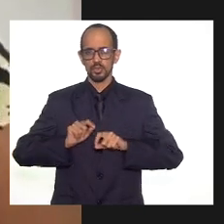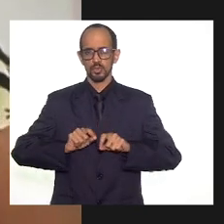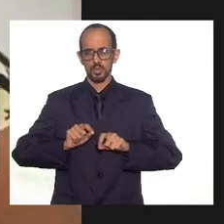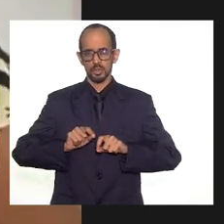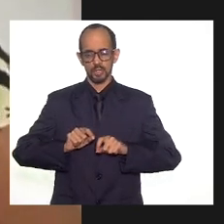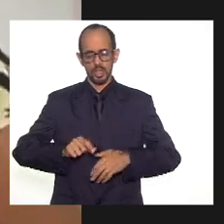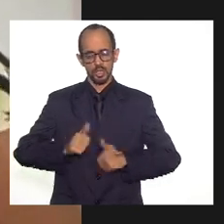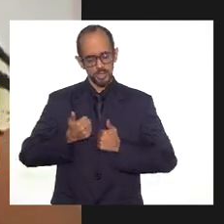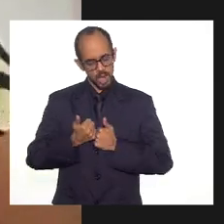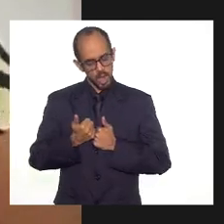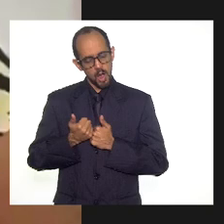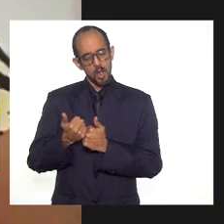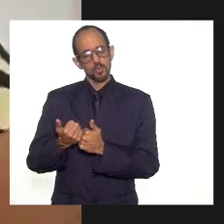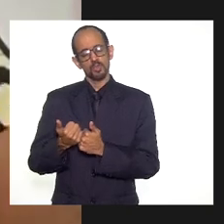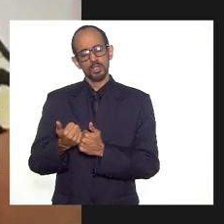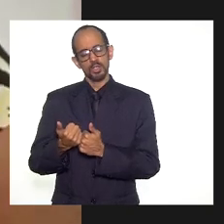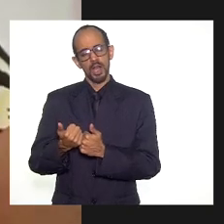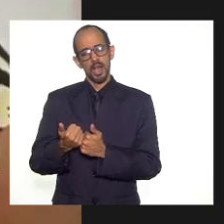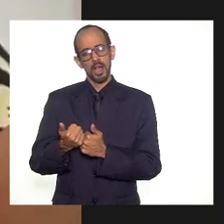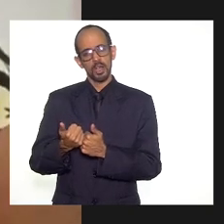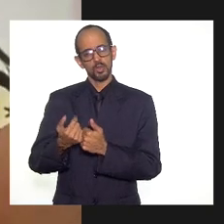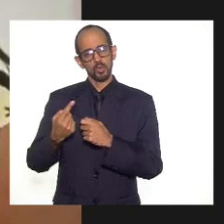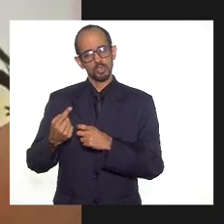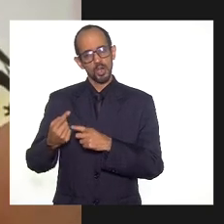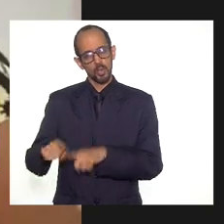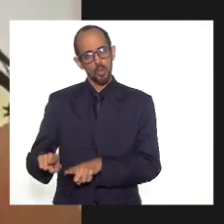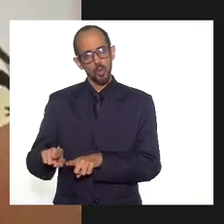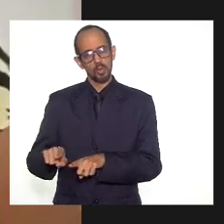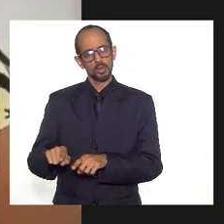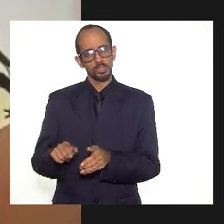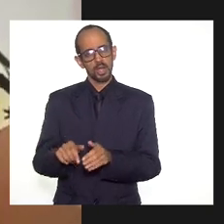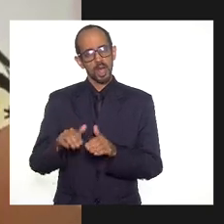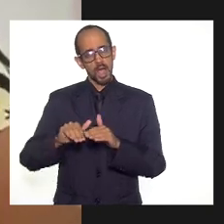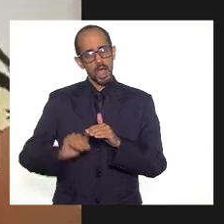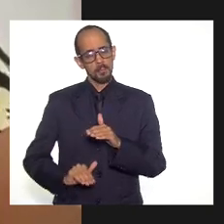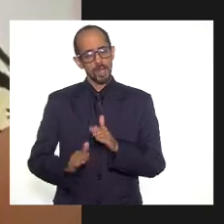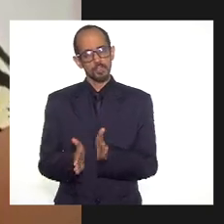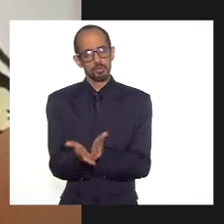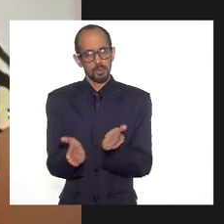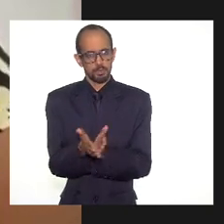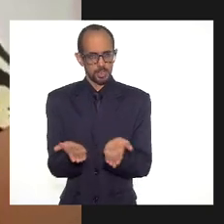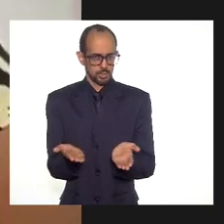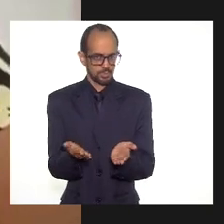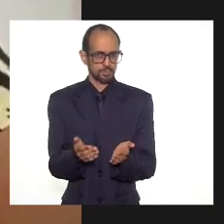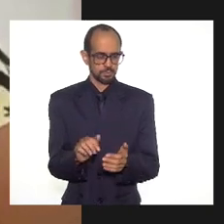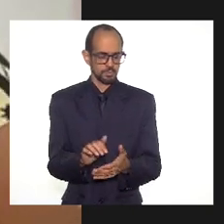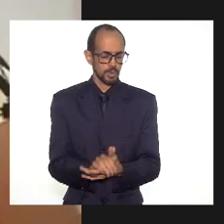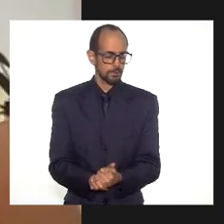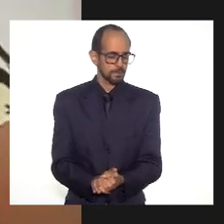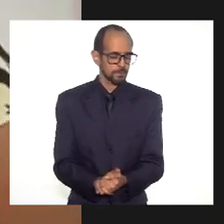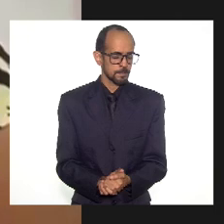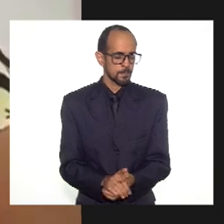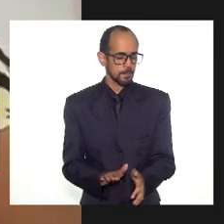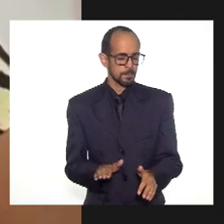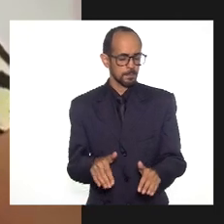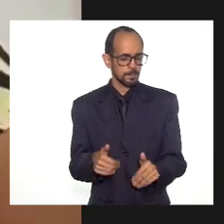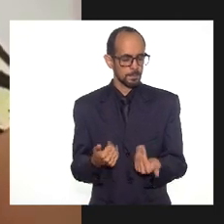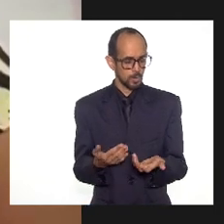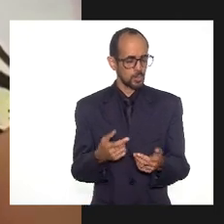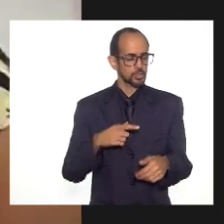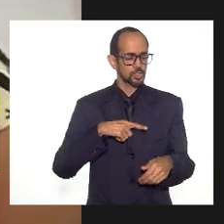do combate à extrema miséria e à pobreza. E nesse sentido, senhor presidente, por óbvio, temos outros